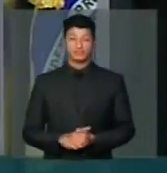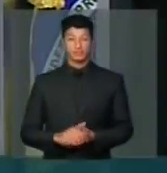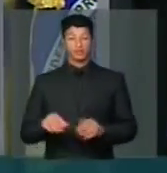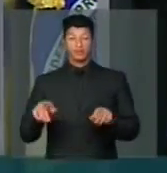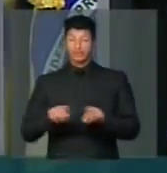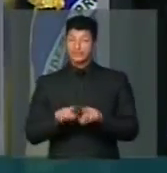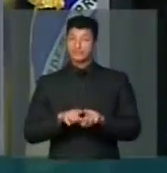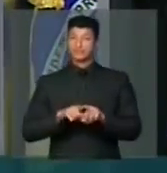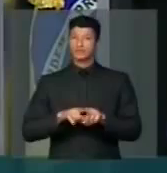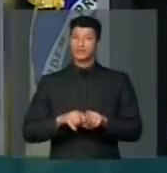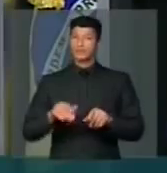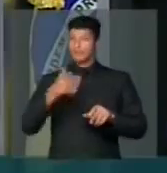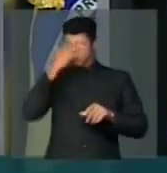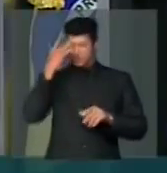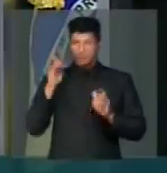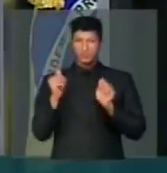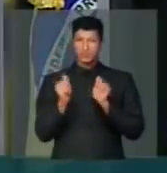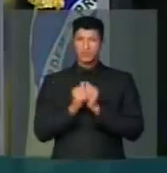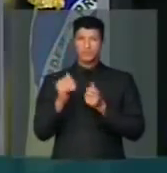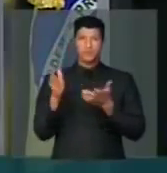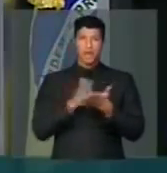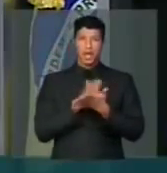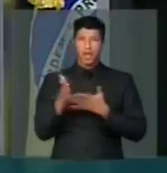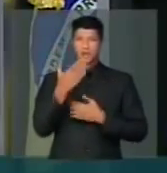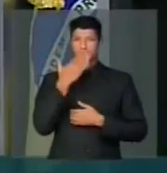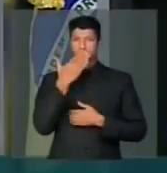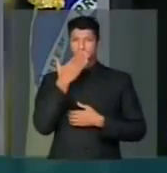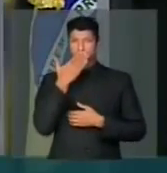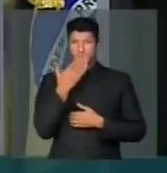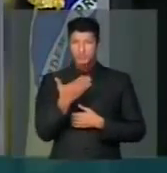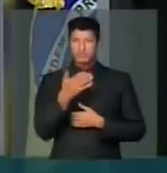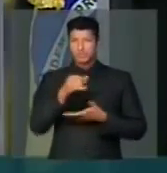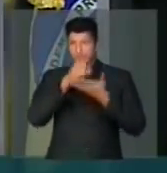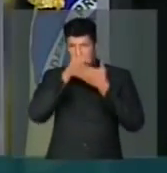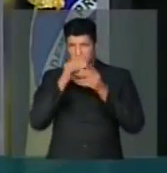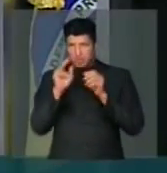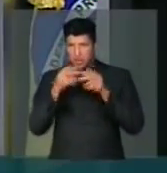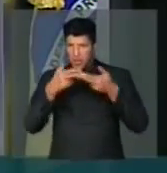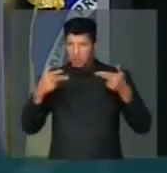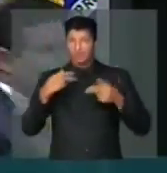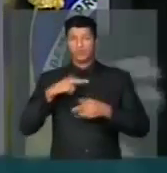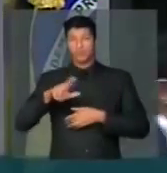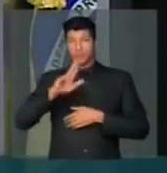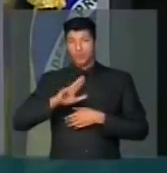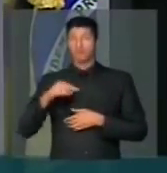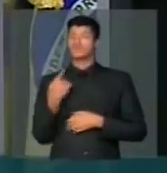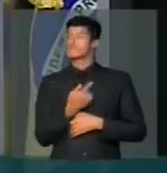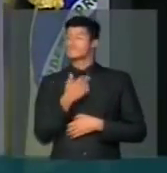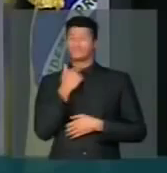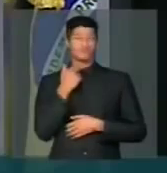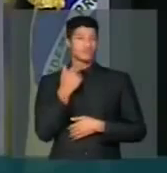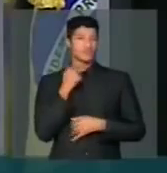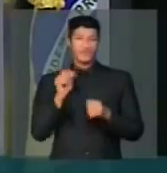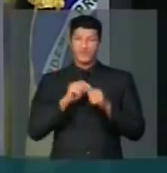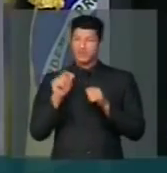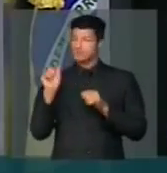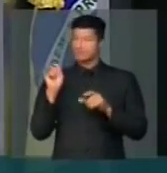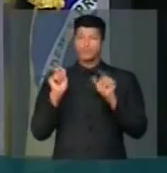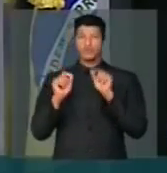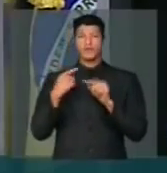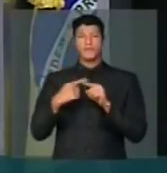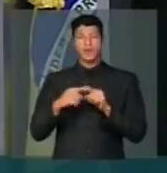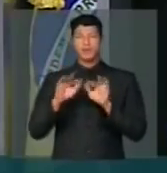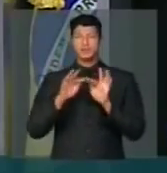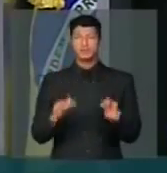porque foram portadores de algum tipo de droga da qual são usuários. Nós não podemos fazer essa escolha